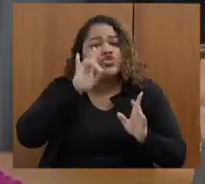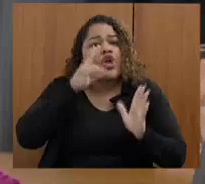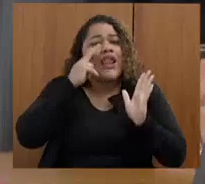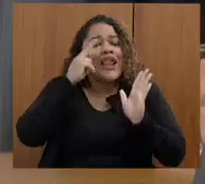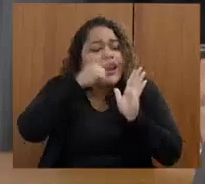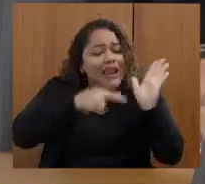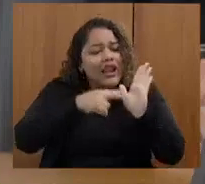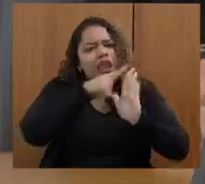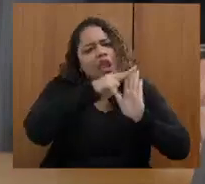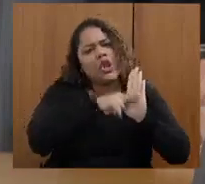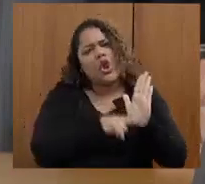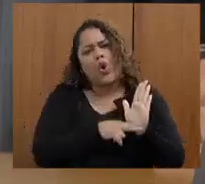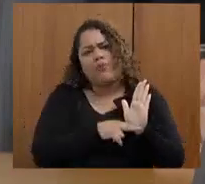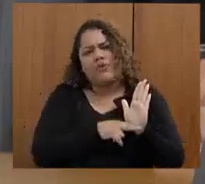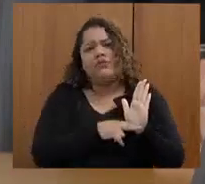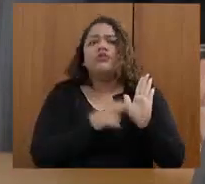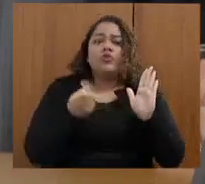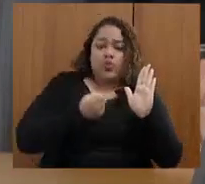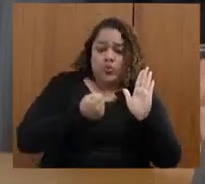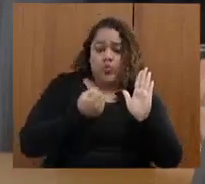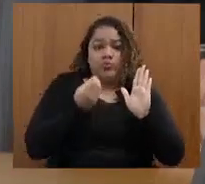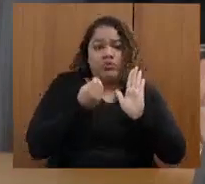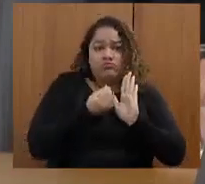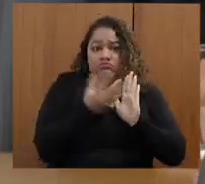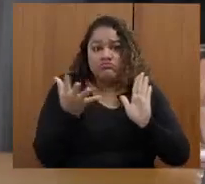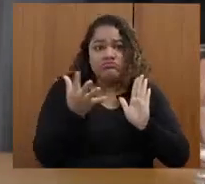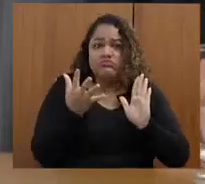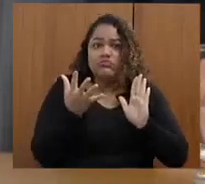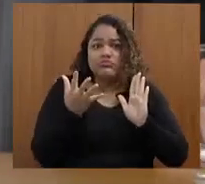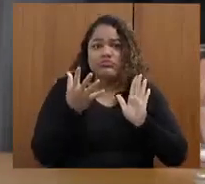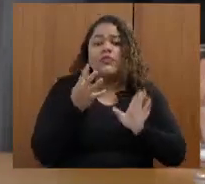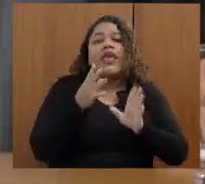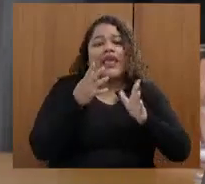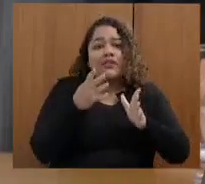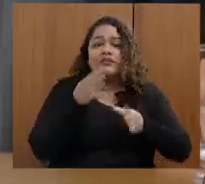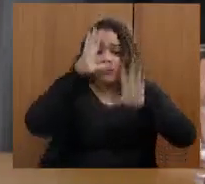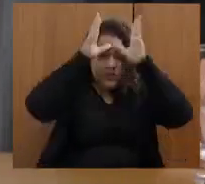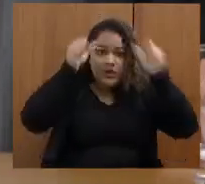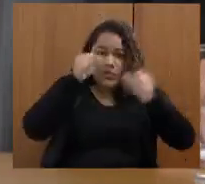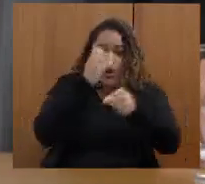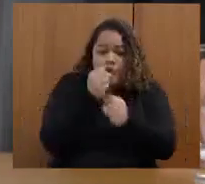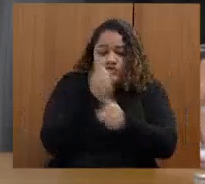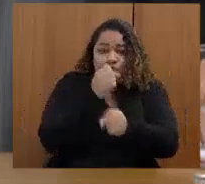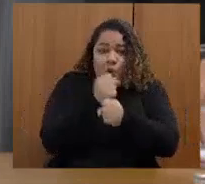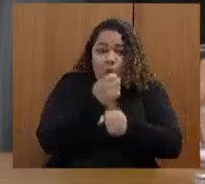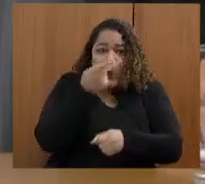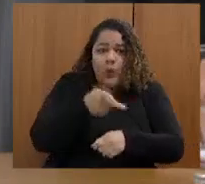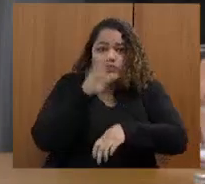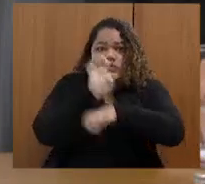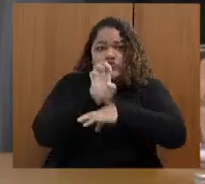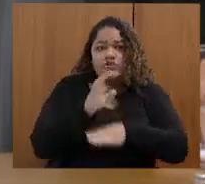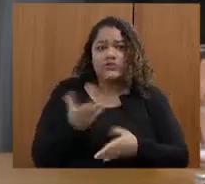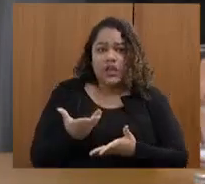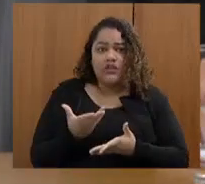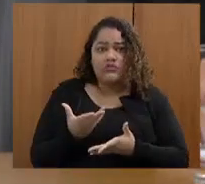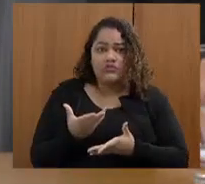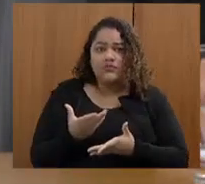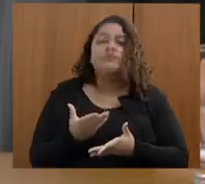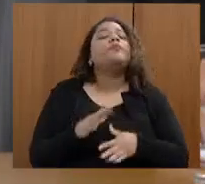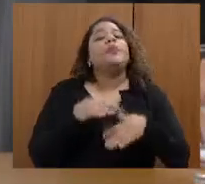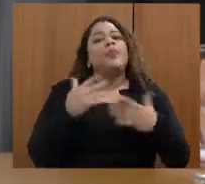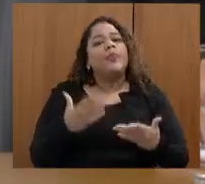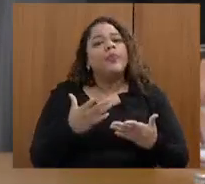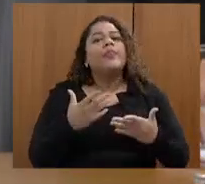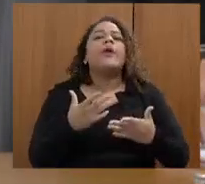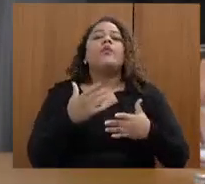posso pegar aqui para vocês o número e compartilhar Tribunal de Contas do Estado os reajustes do piso não se aplicam